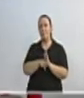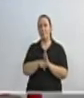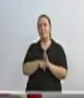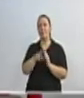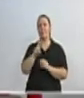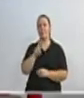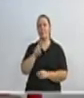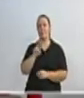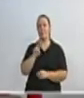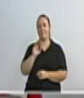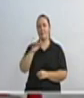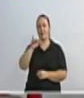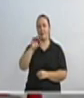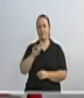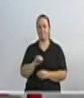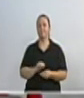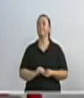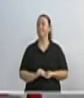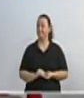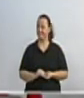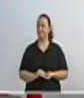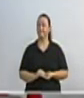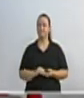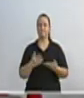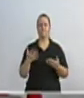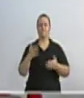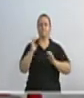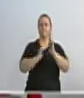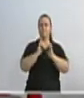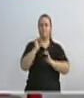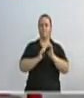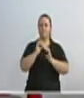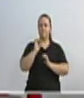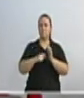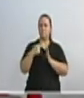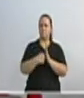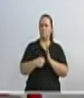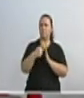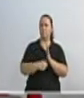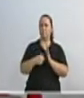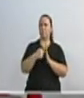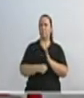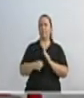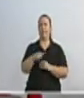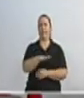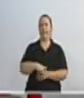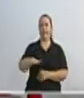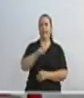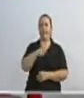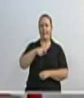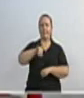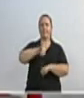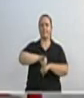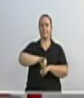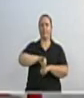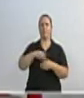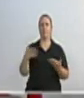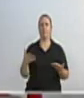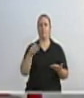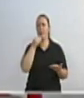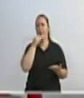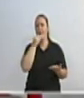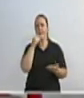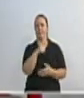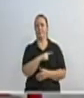precisamos discutir mais o que é área urbana. E as operadoras insistiam em dizer que a área urbana era a área central. Aí sim, 100% estava